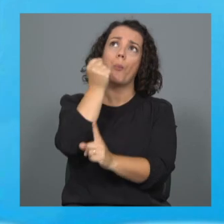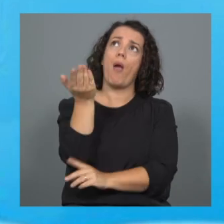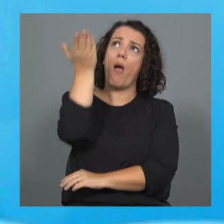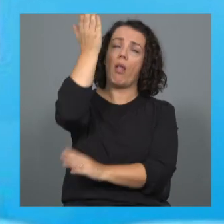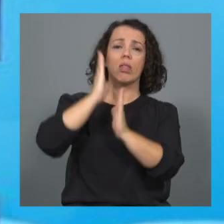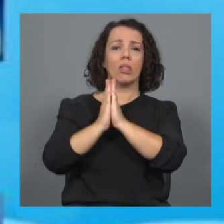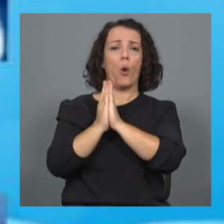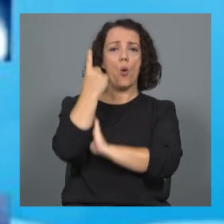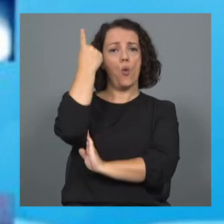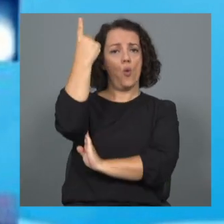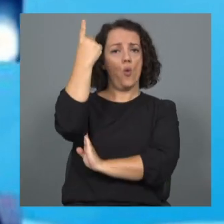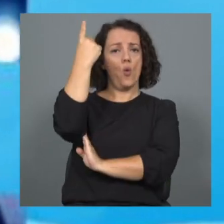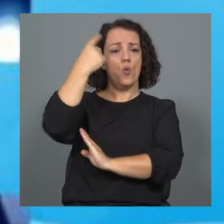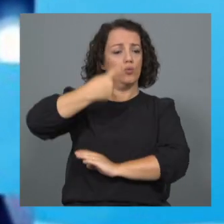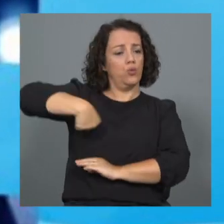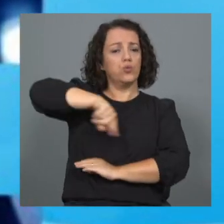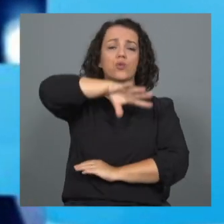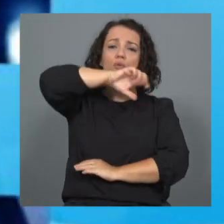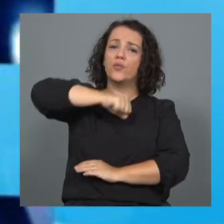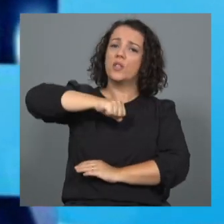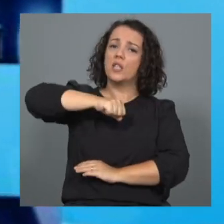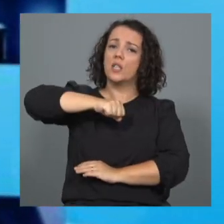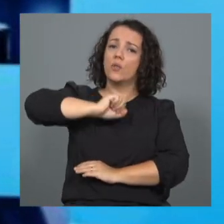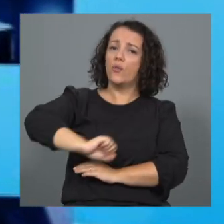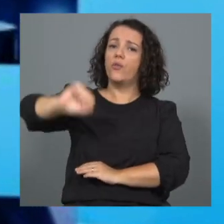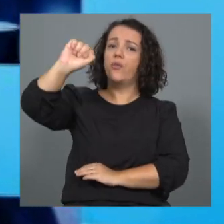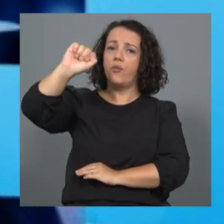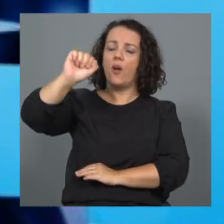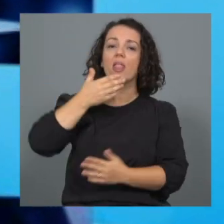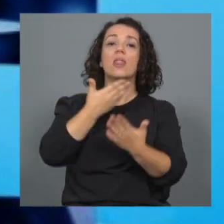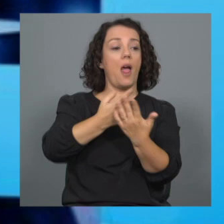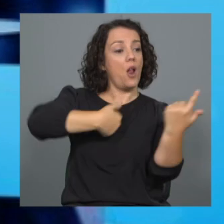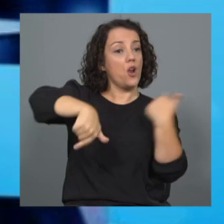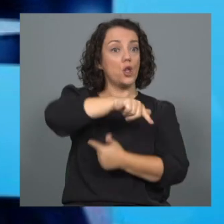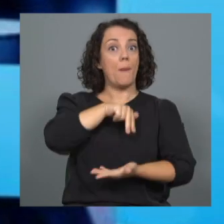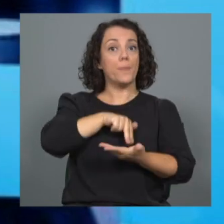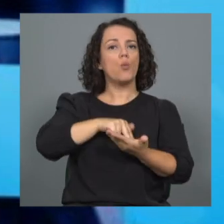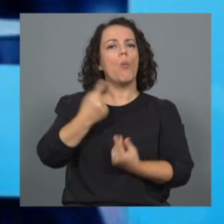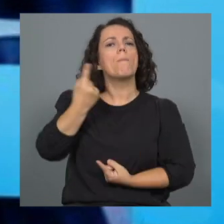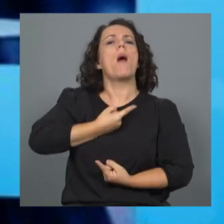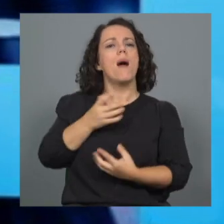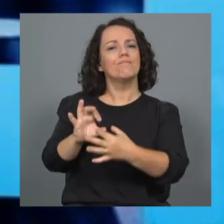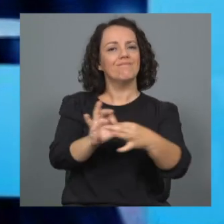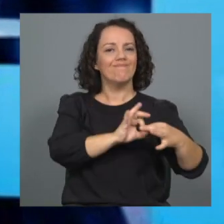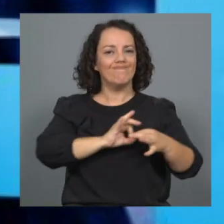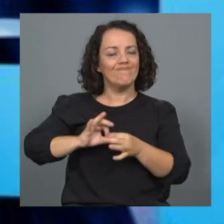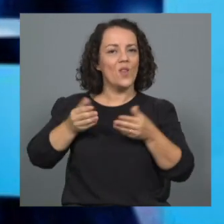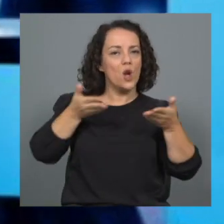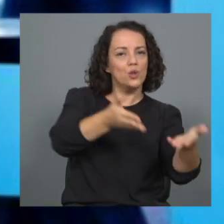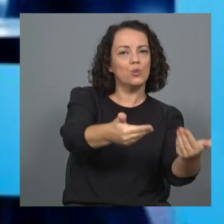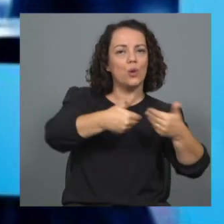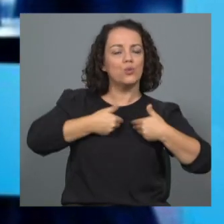Deus, e que, por isso nos coloca imediatamente numa posição que deve ser colaborativa, não é? Que deve ser de entreajuda, porque, no